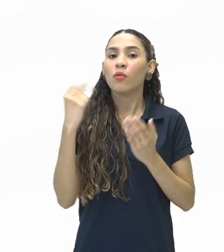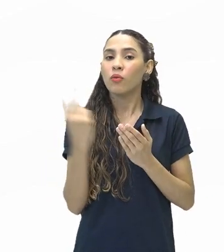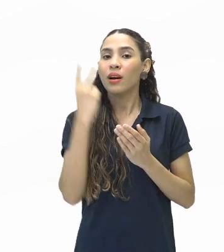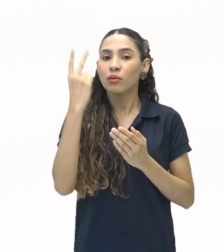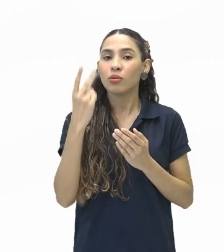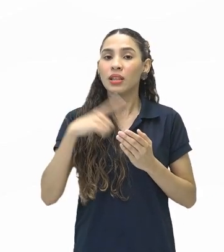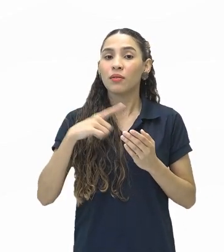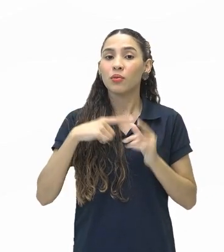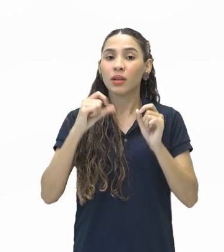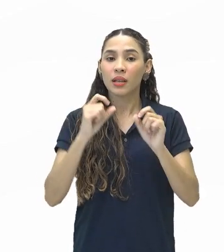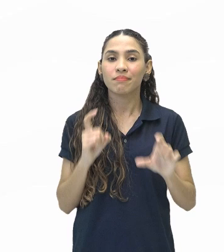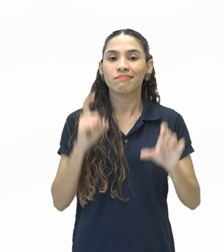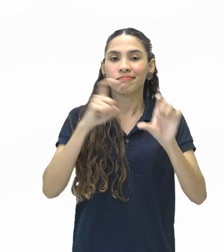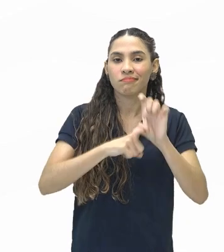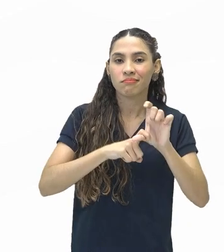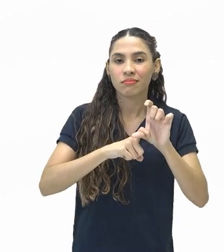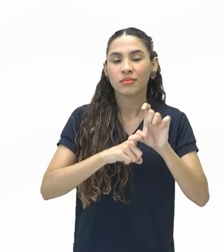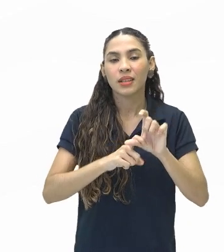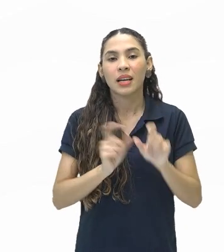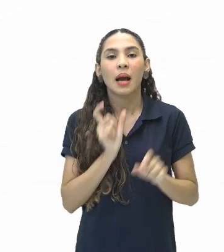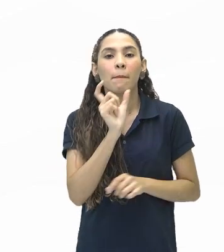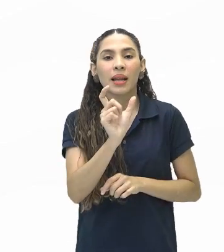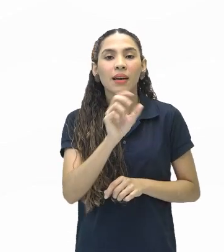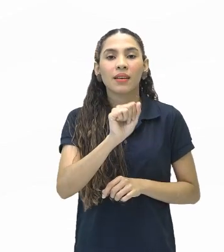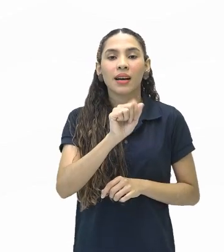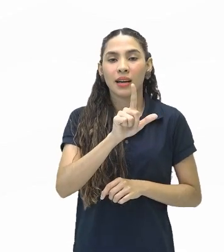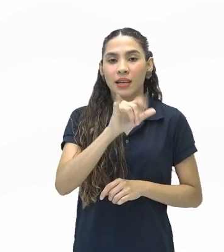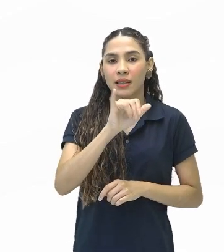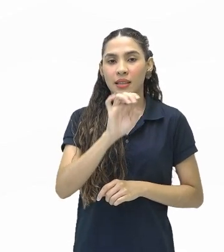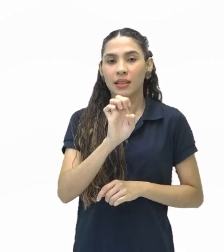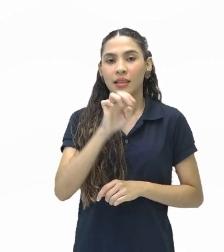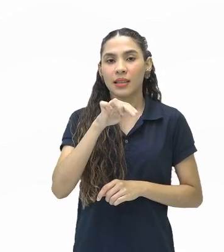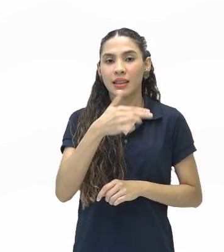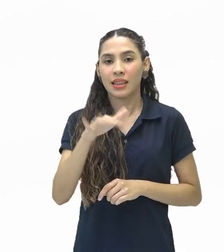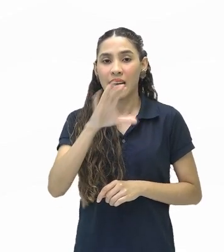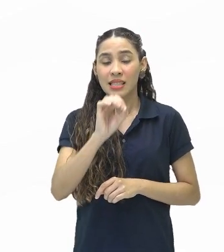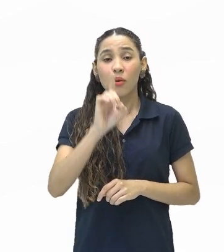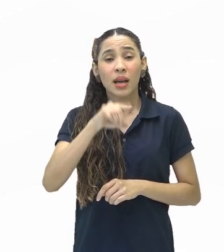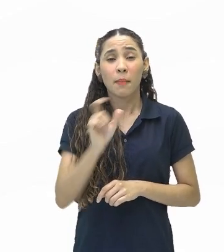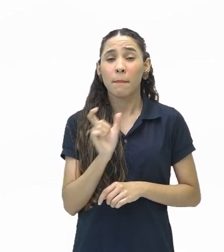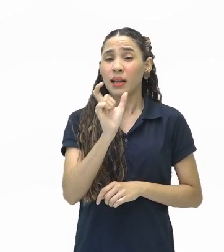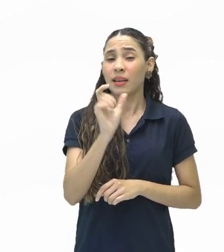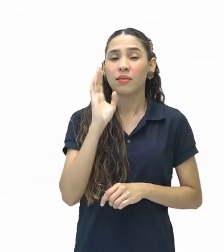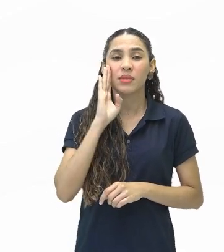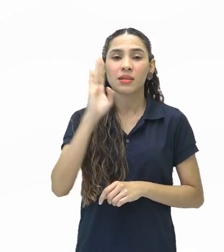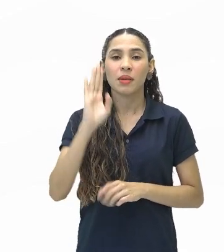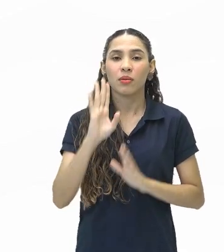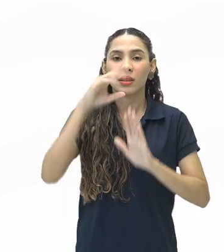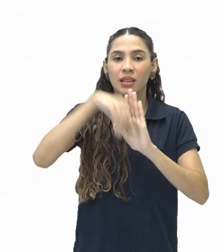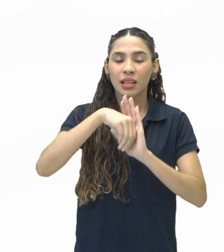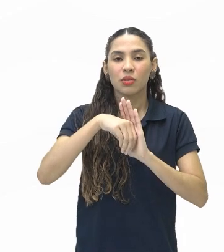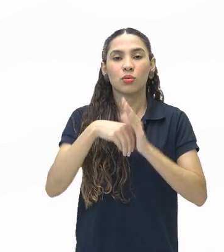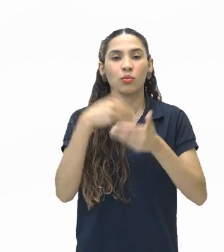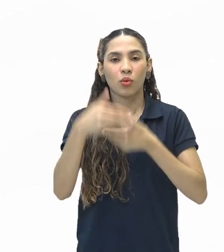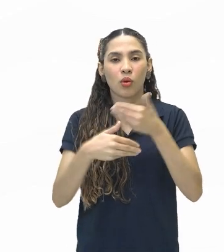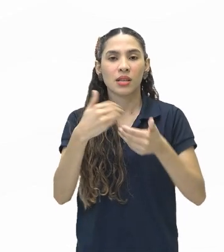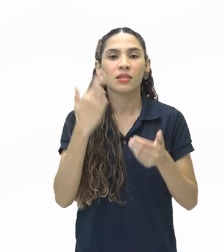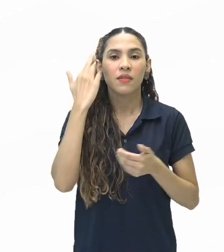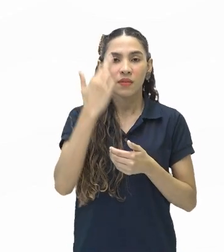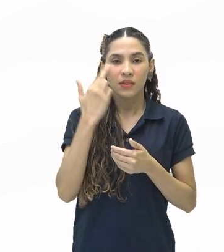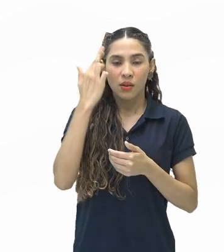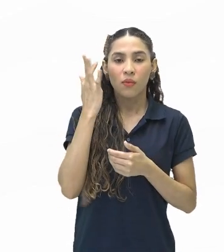trabalhador. E aqui a palavra alienação, né, é uma palavra-chave dentro desse processo de